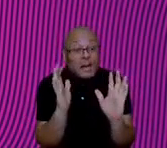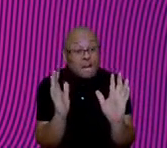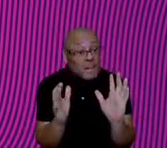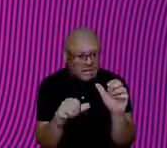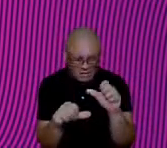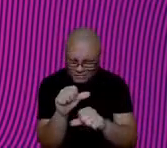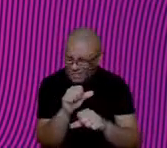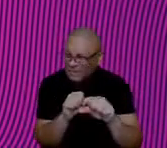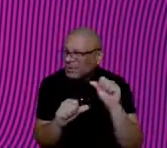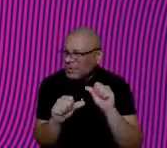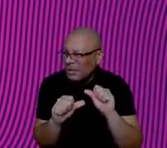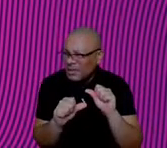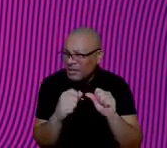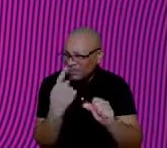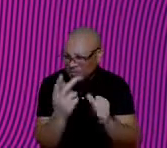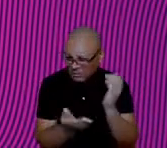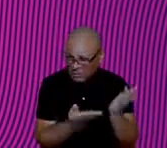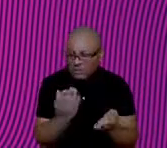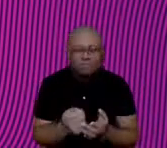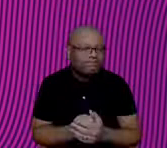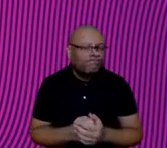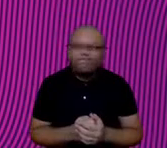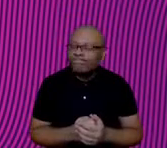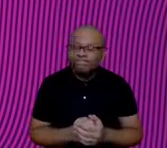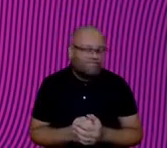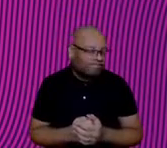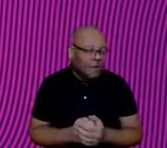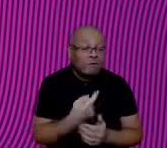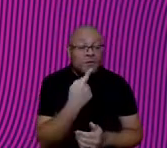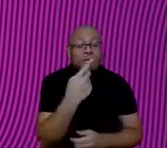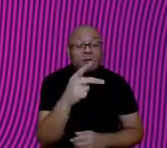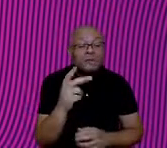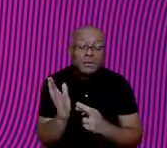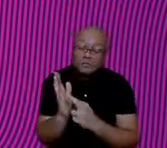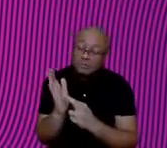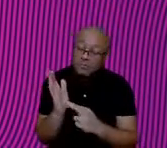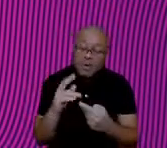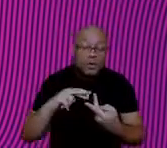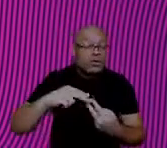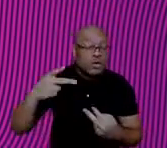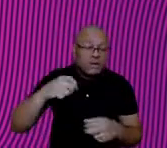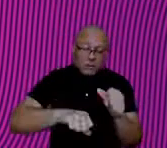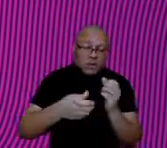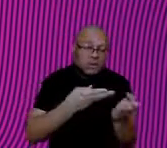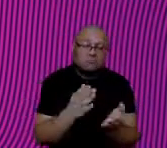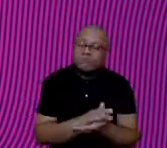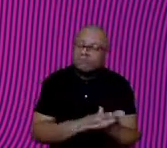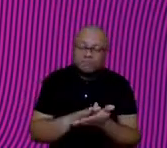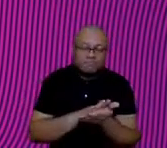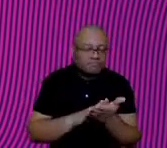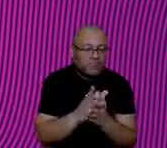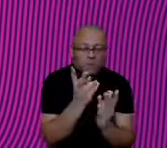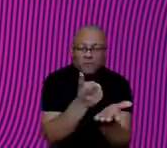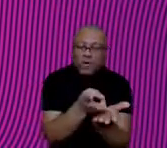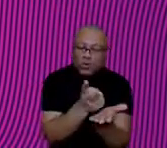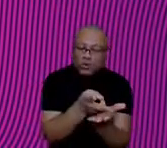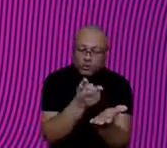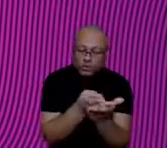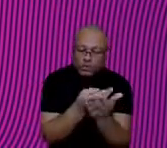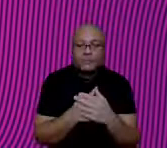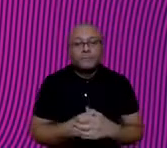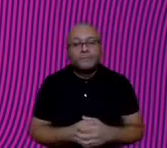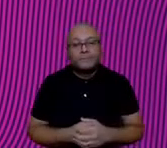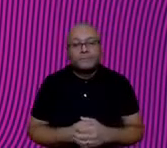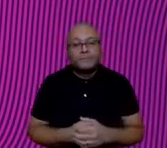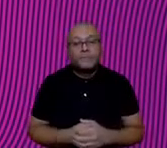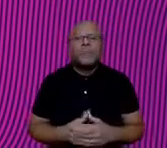seu tratamento, né? Você vai chegar aqui com resultado urgente, isso vai mudar o seu tratamento na sequência. A